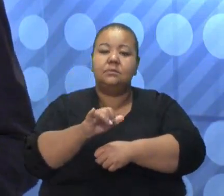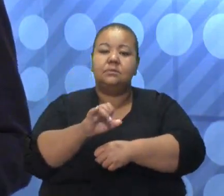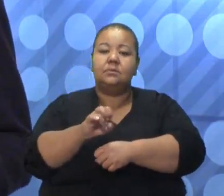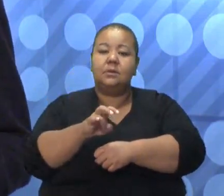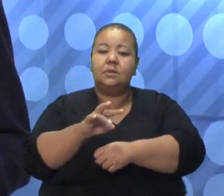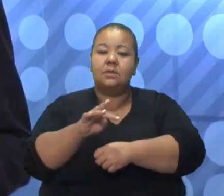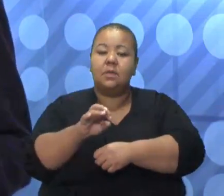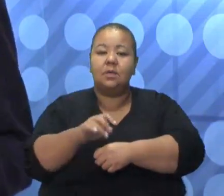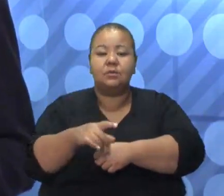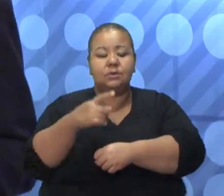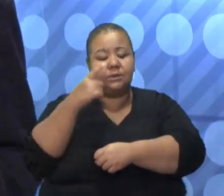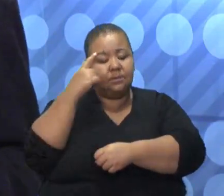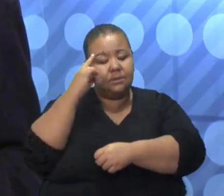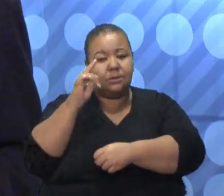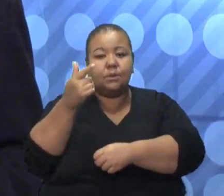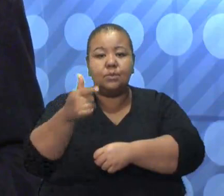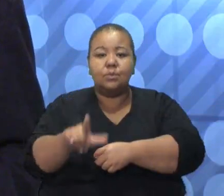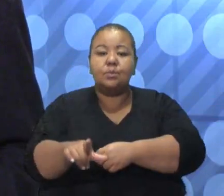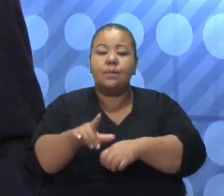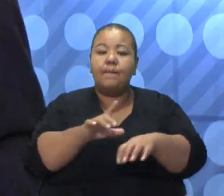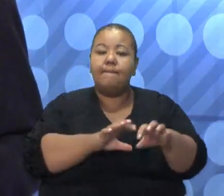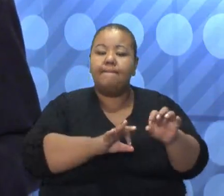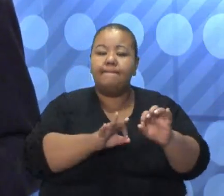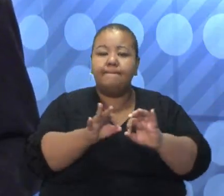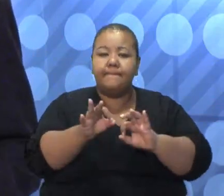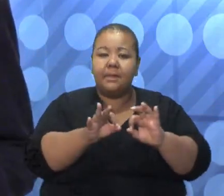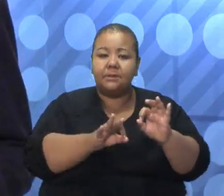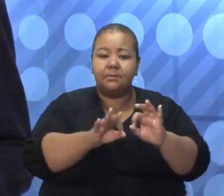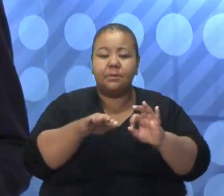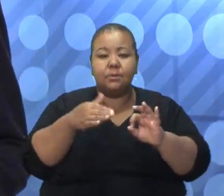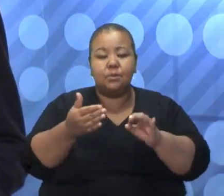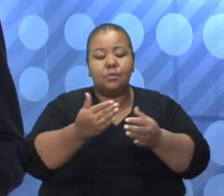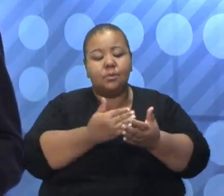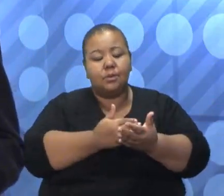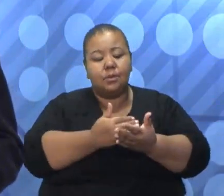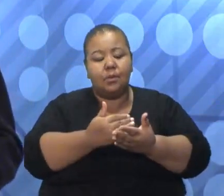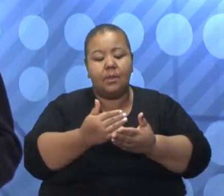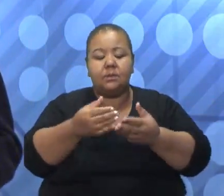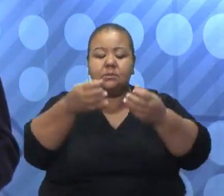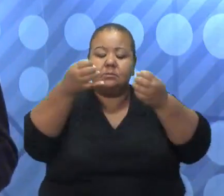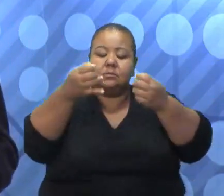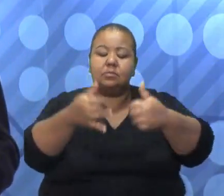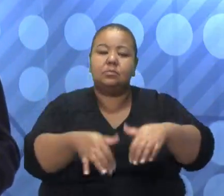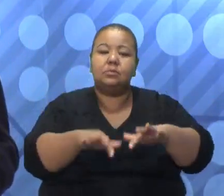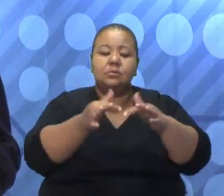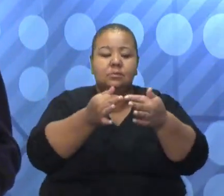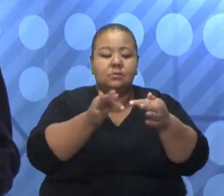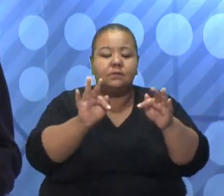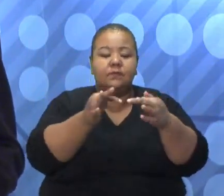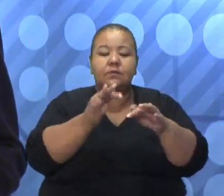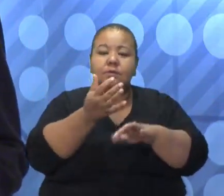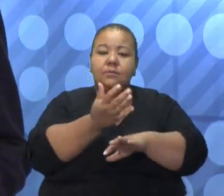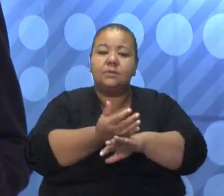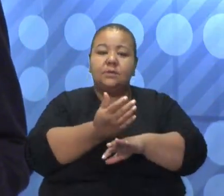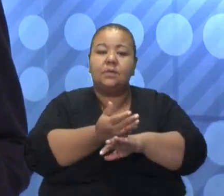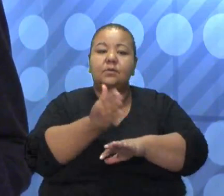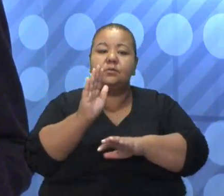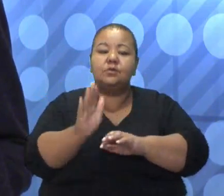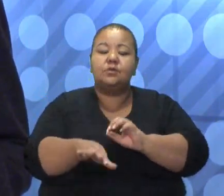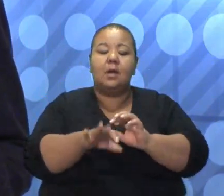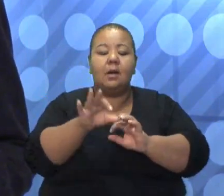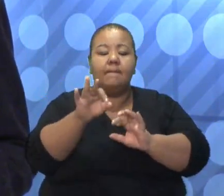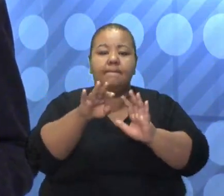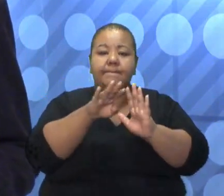de novo com a questão do planejamento. Quando eu começo a falar do fluxo de materiais, eu já estou programando como que